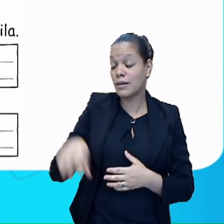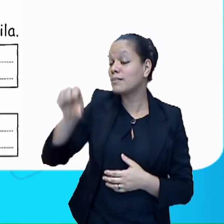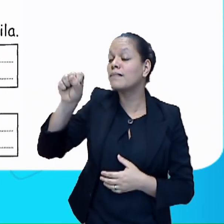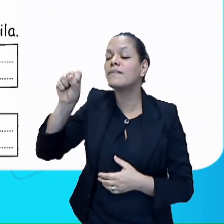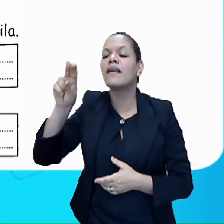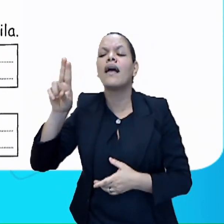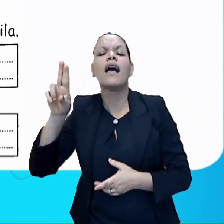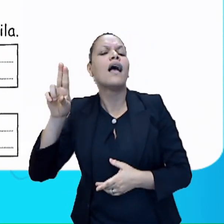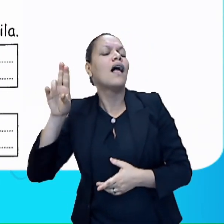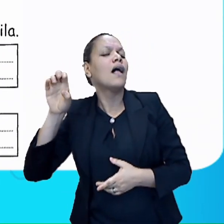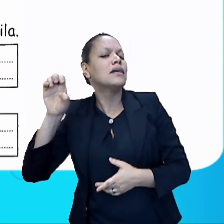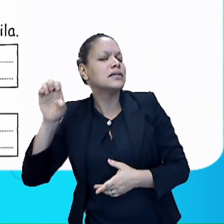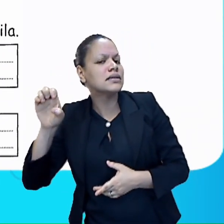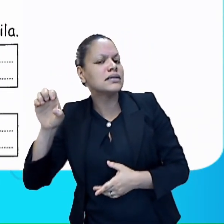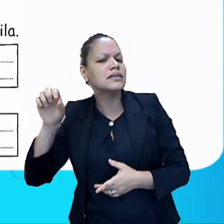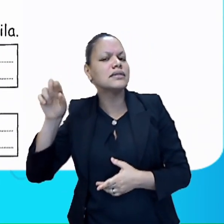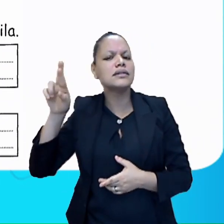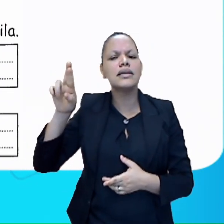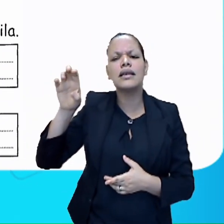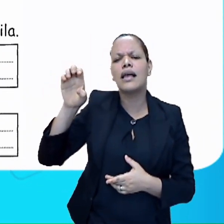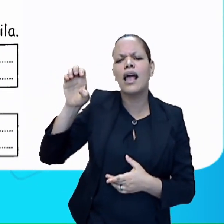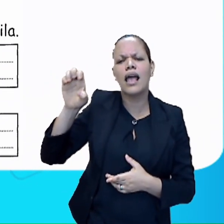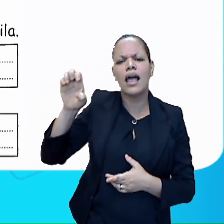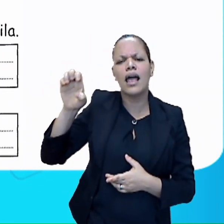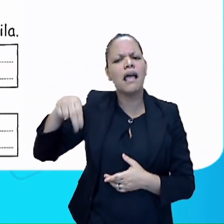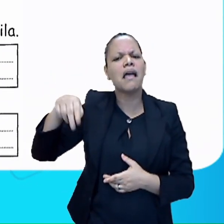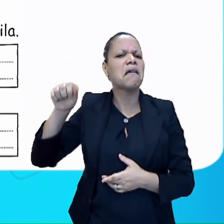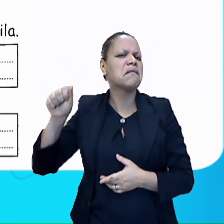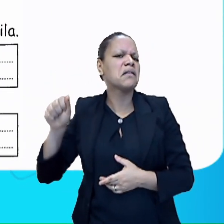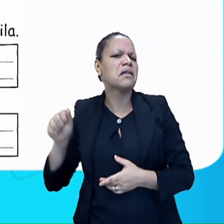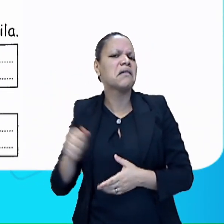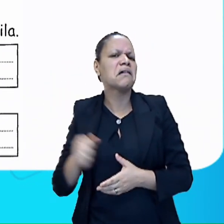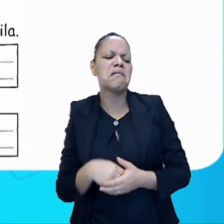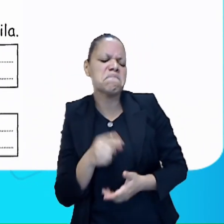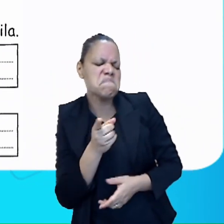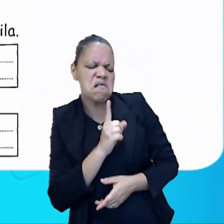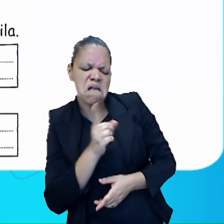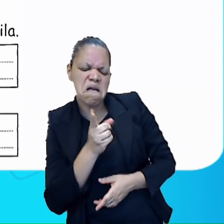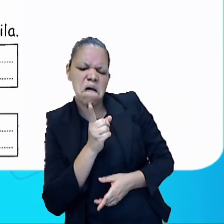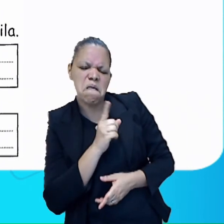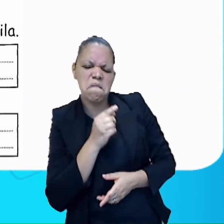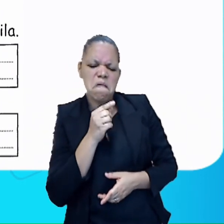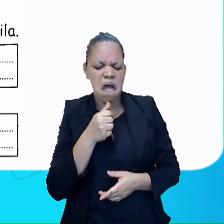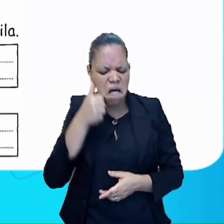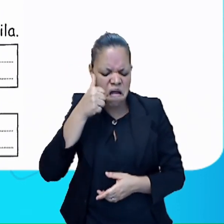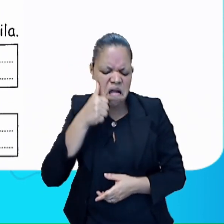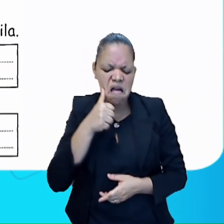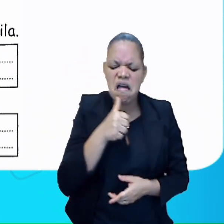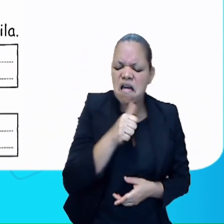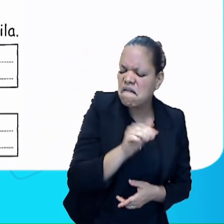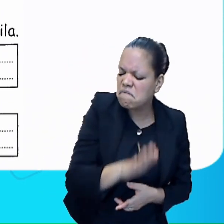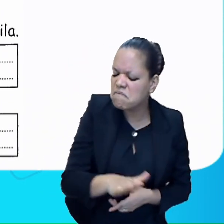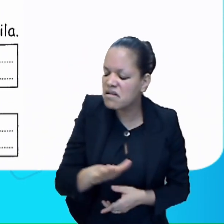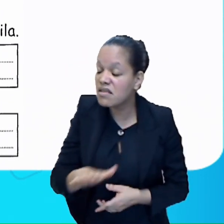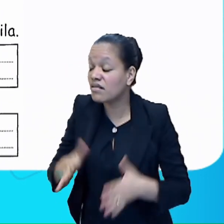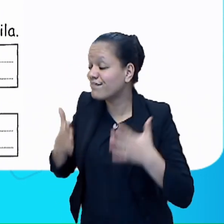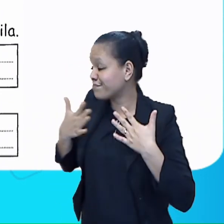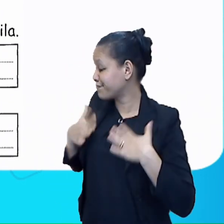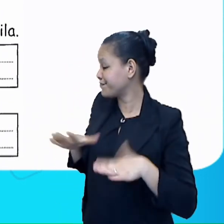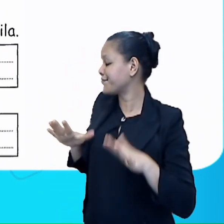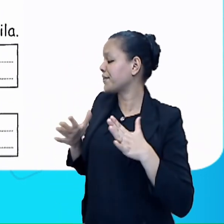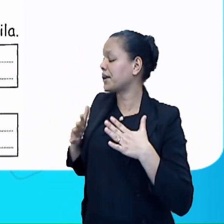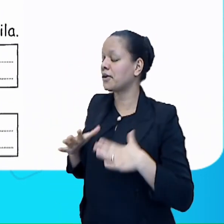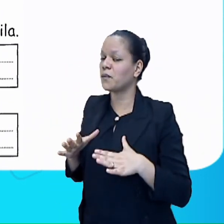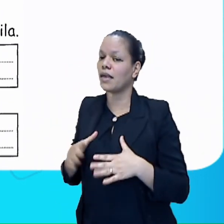não. Serena não é uma menina tranquila. Ele está com dor de dente.